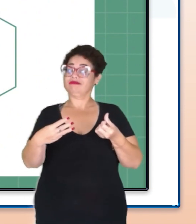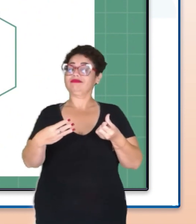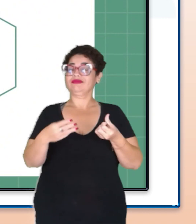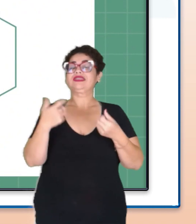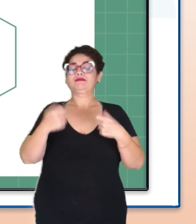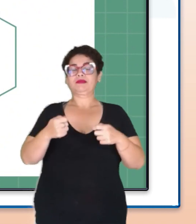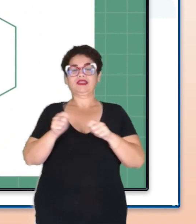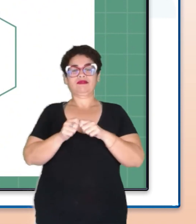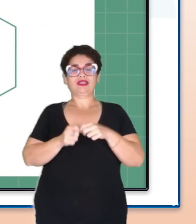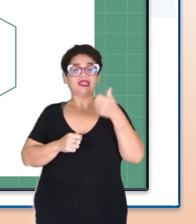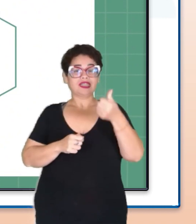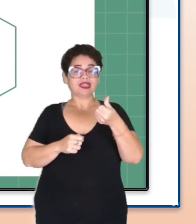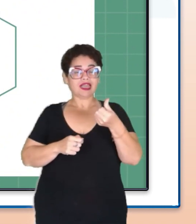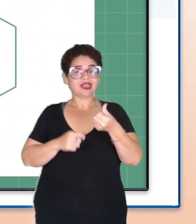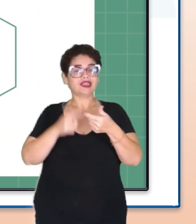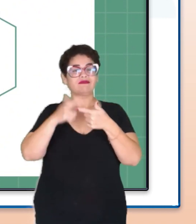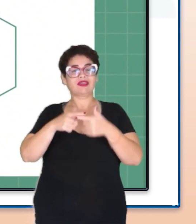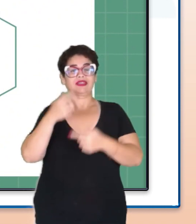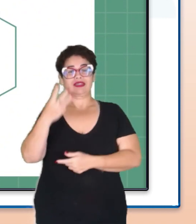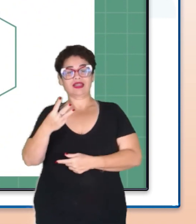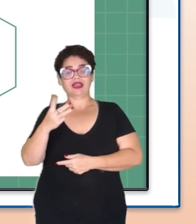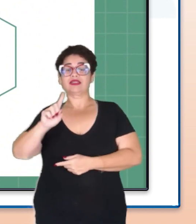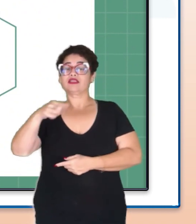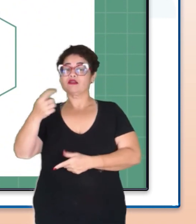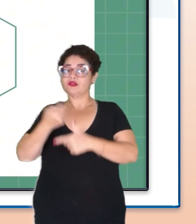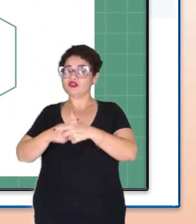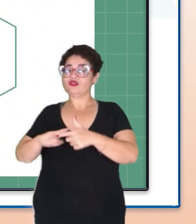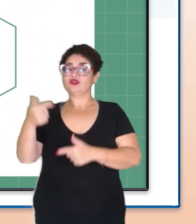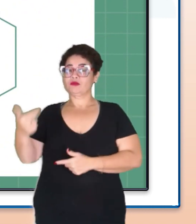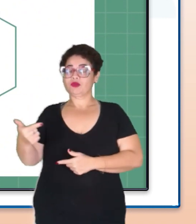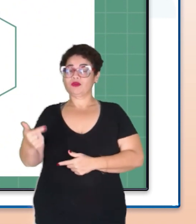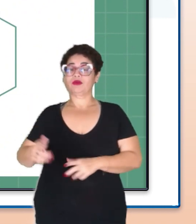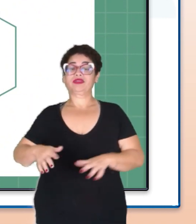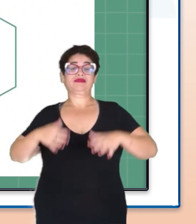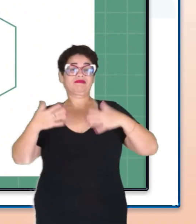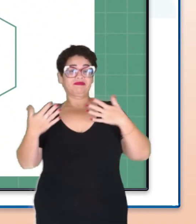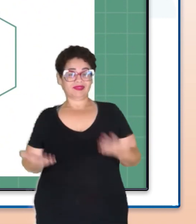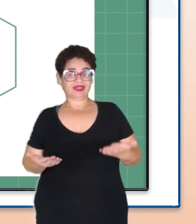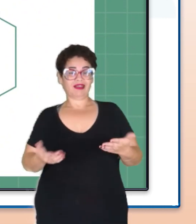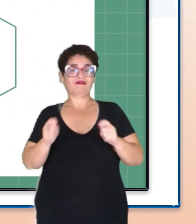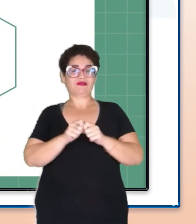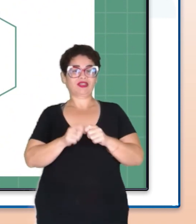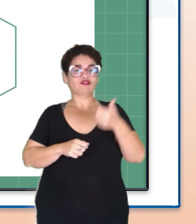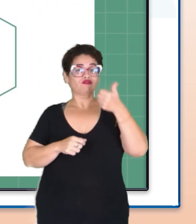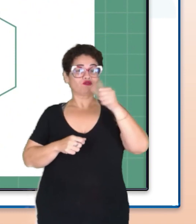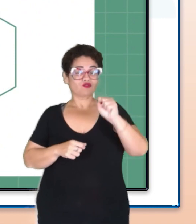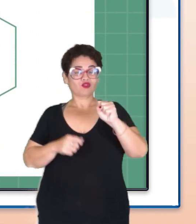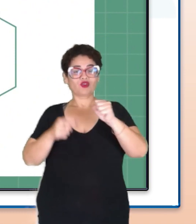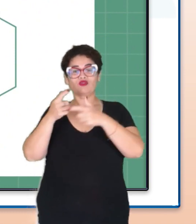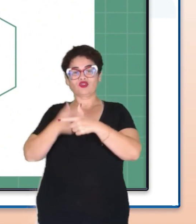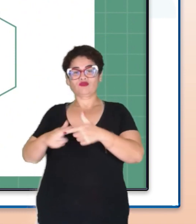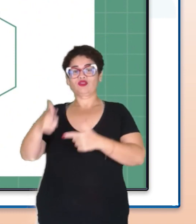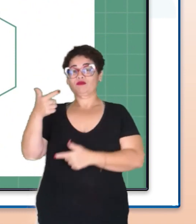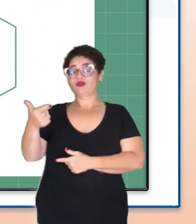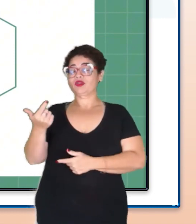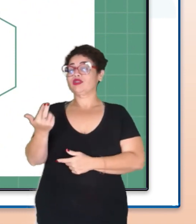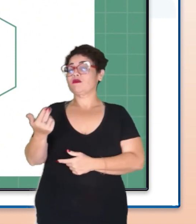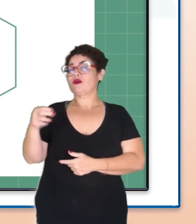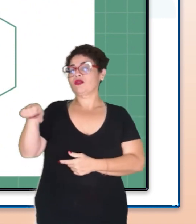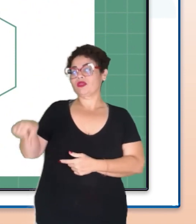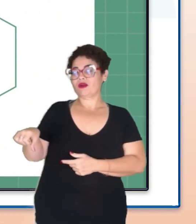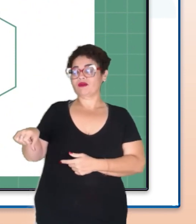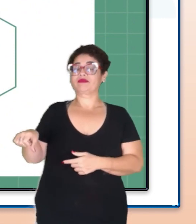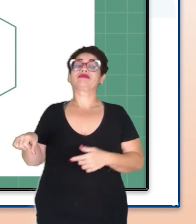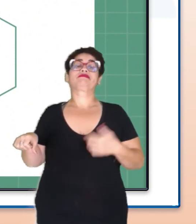devemos fazer 6 vezes 3 e depois dividir por 2. Então, faremos 18 dividido por 2, que é igual a